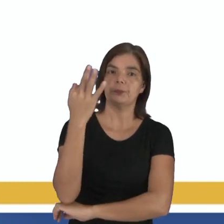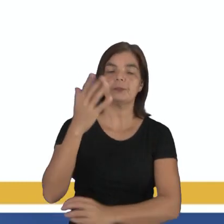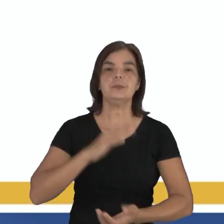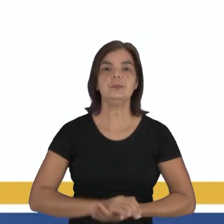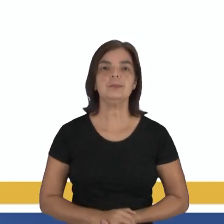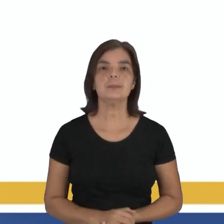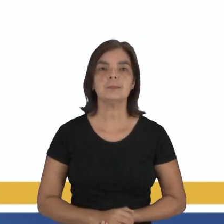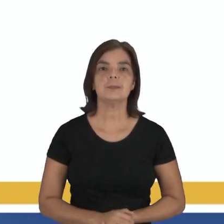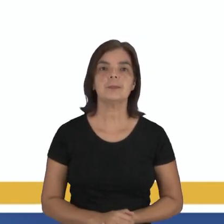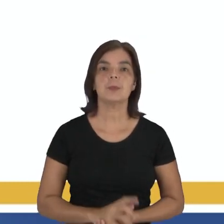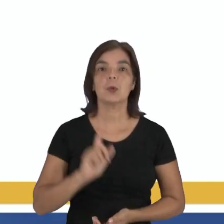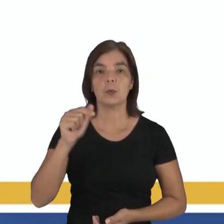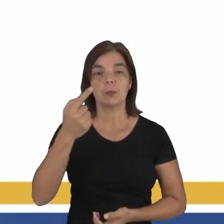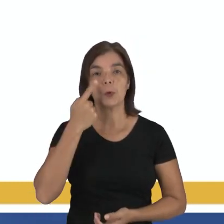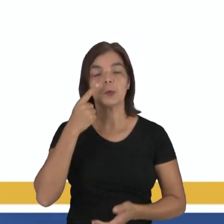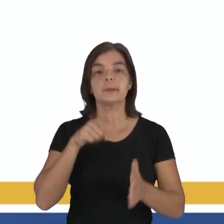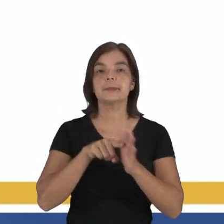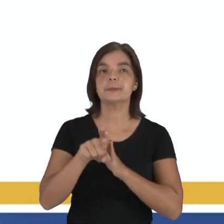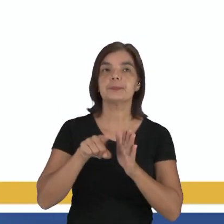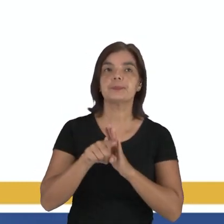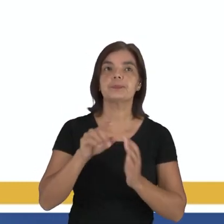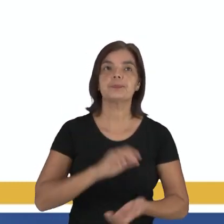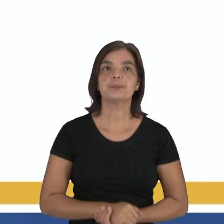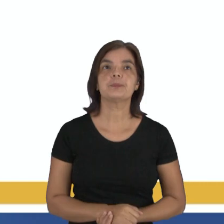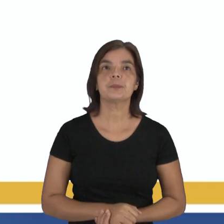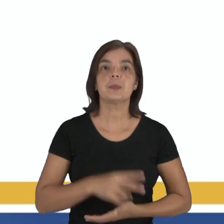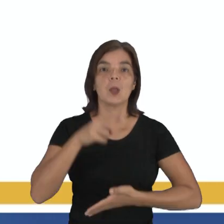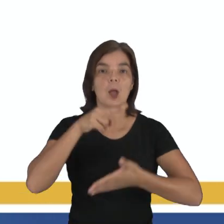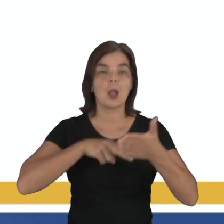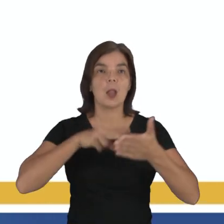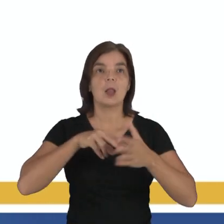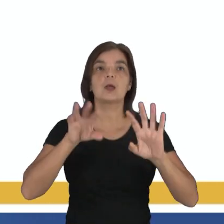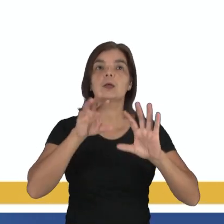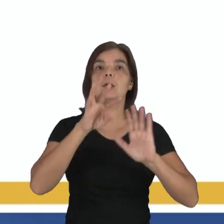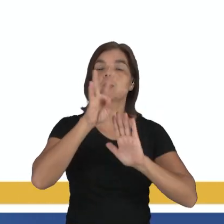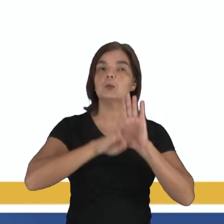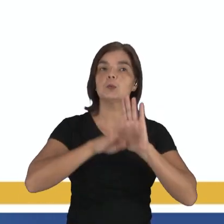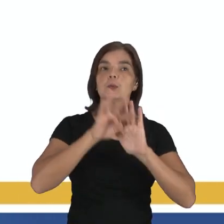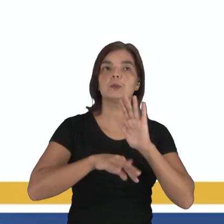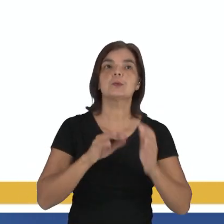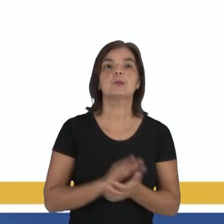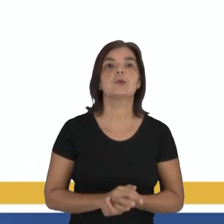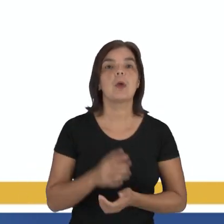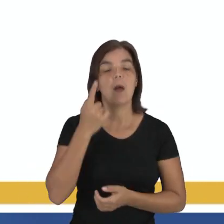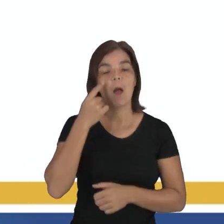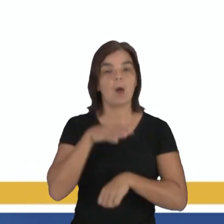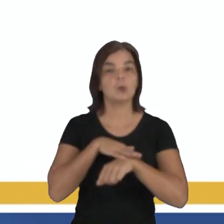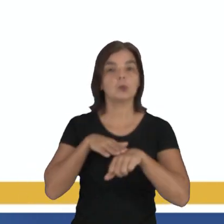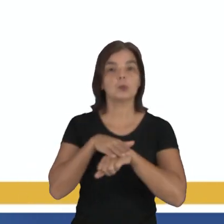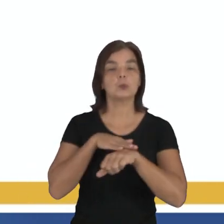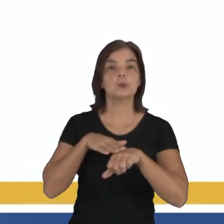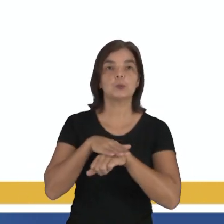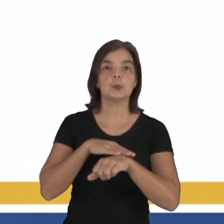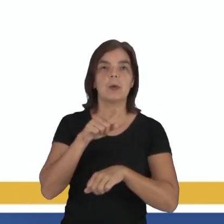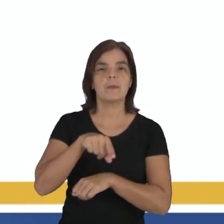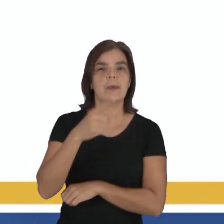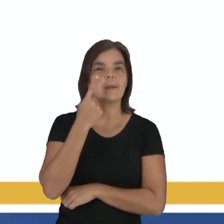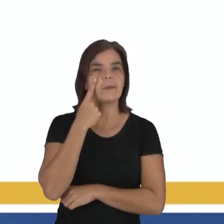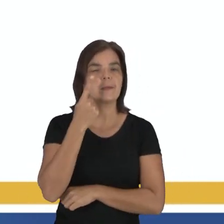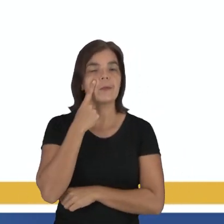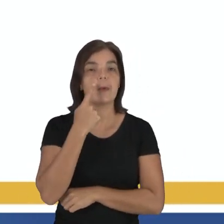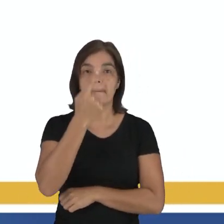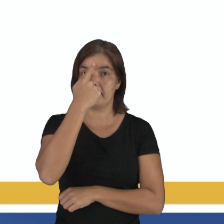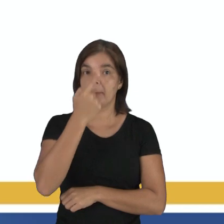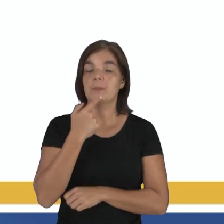linguagem formal. Vamos a mais uma questão? Vamos ler esse texto? É uma conversa. Você observa